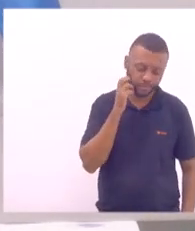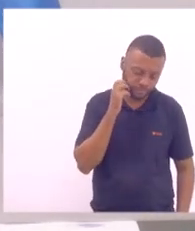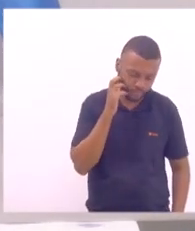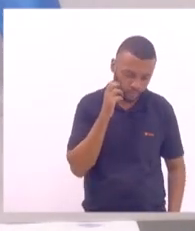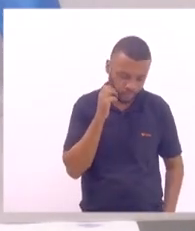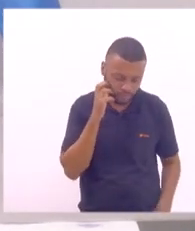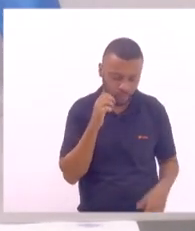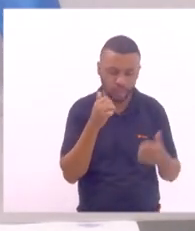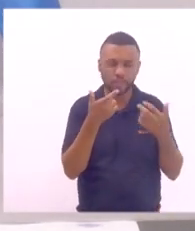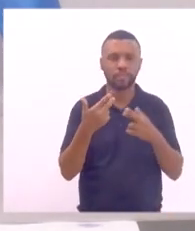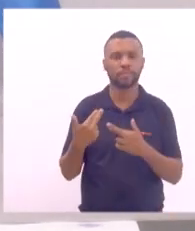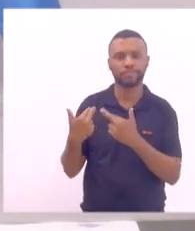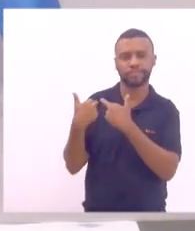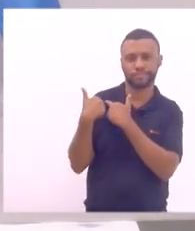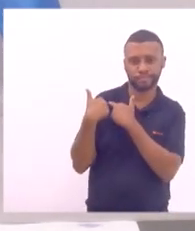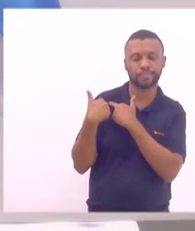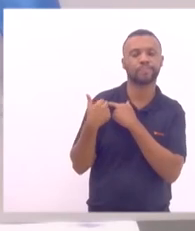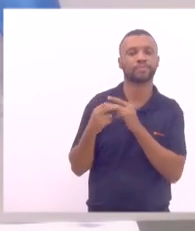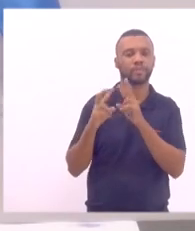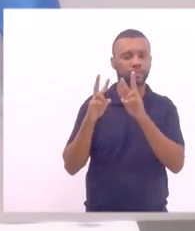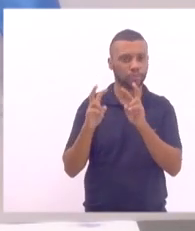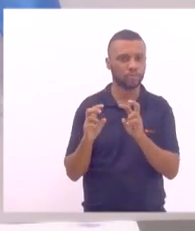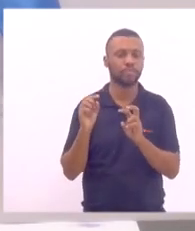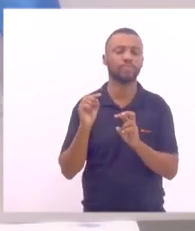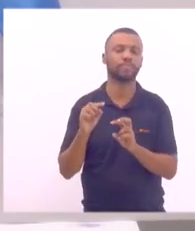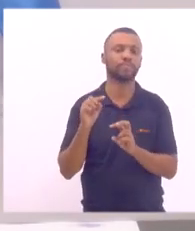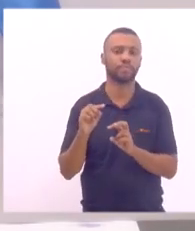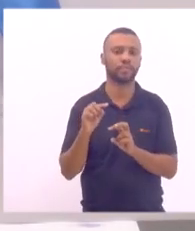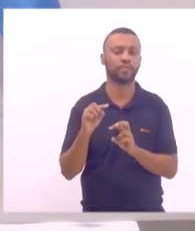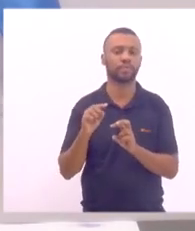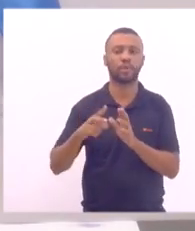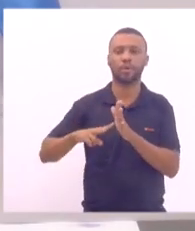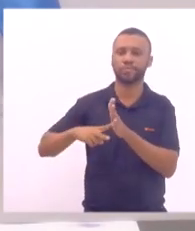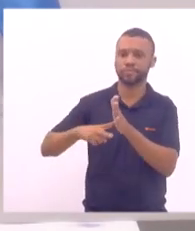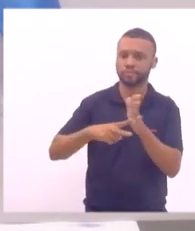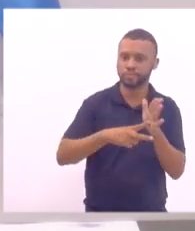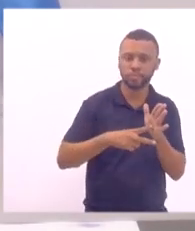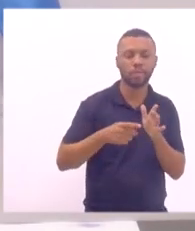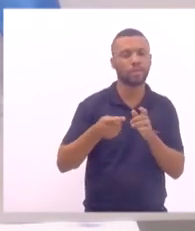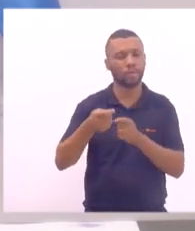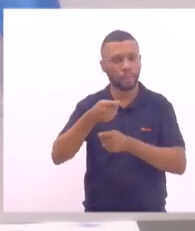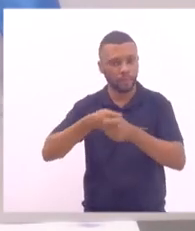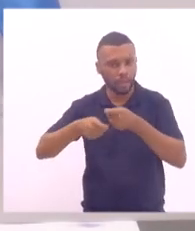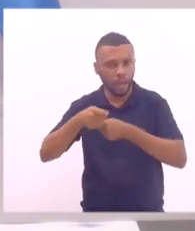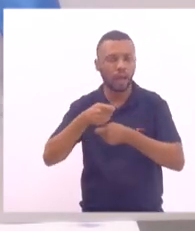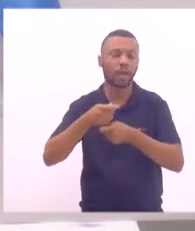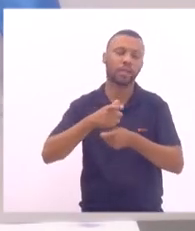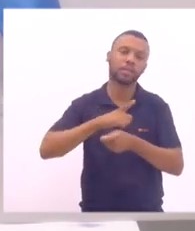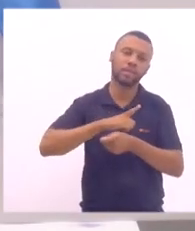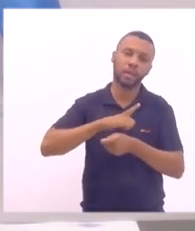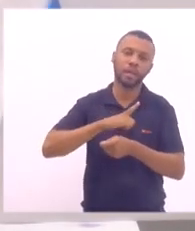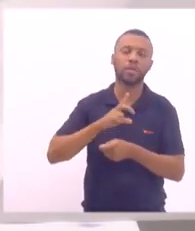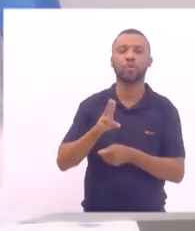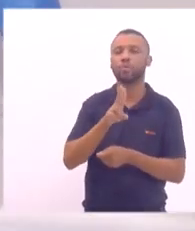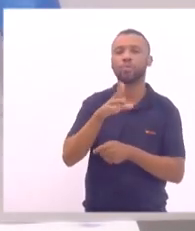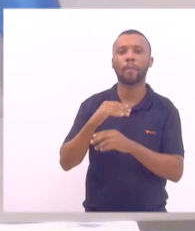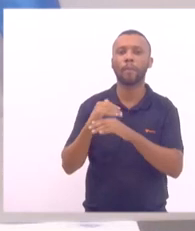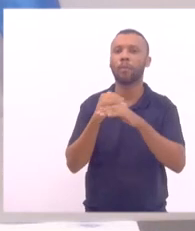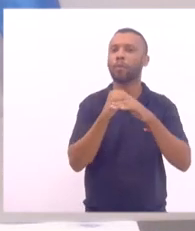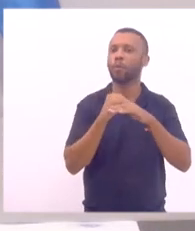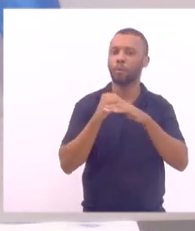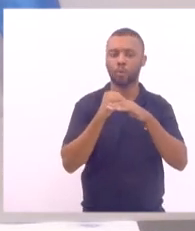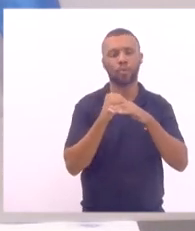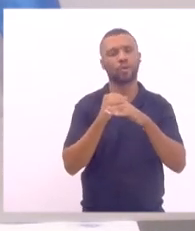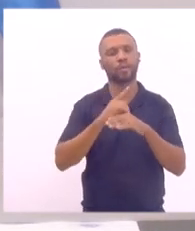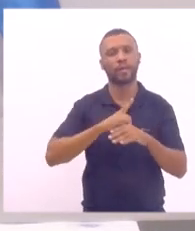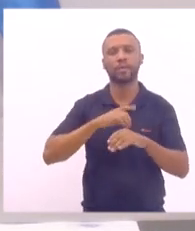Dispõe sobre a responsabilidade de condomínios residenciais e comerciais fixarem áreas comuns, cartazes e placas para divulgação